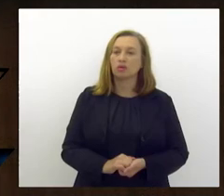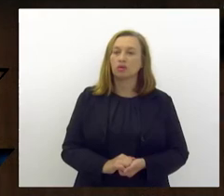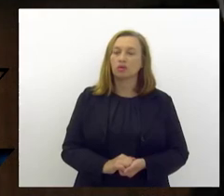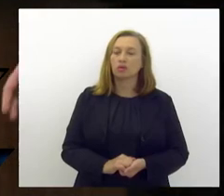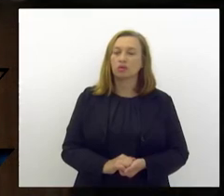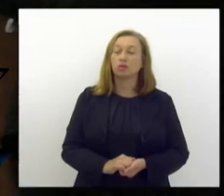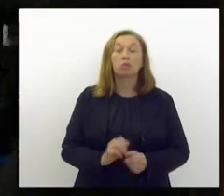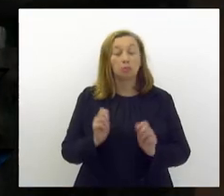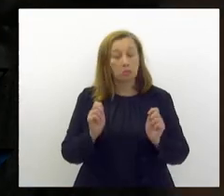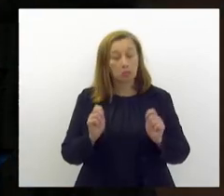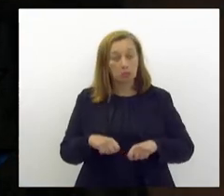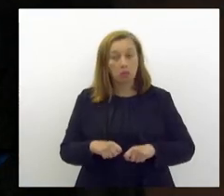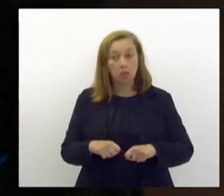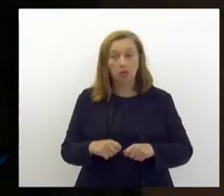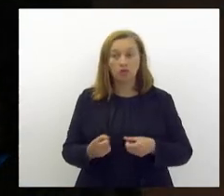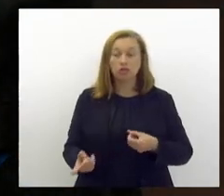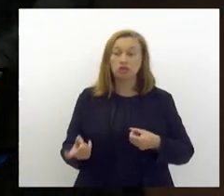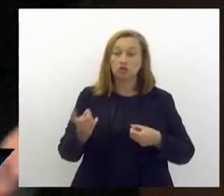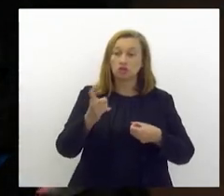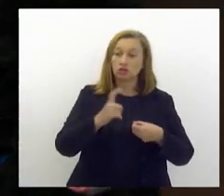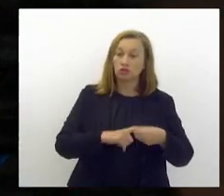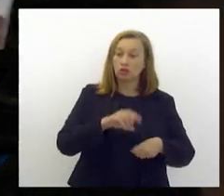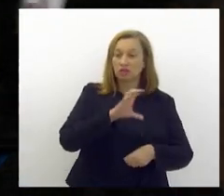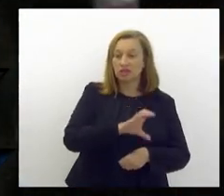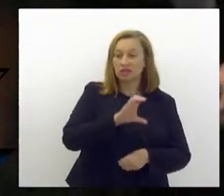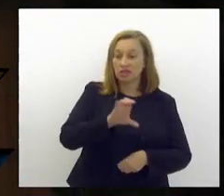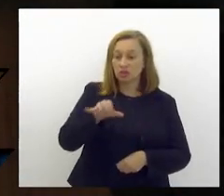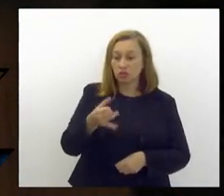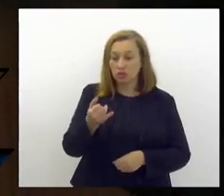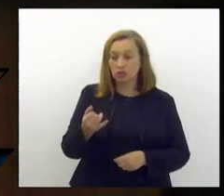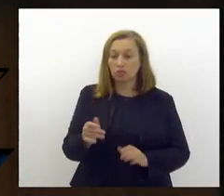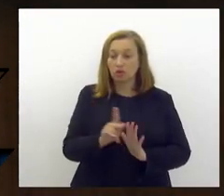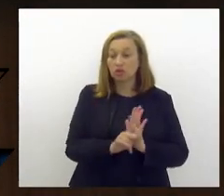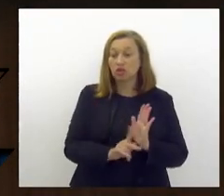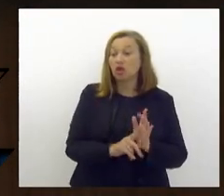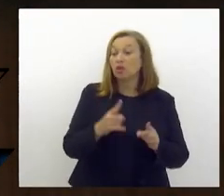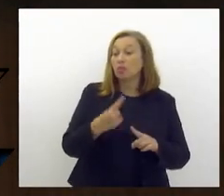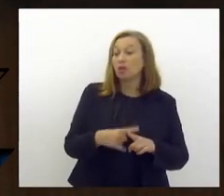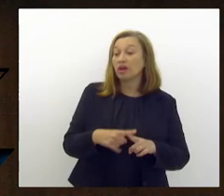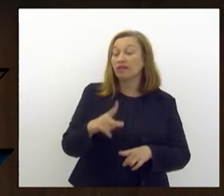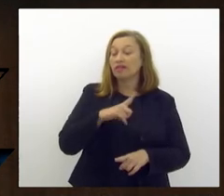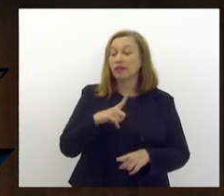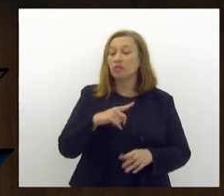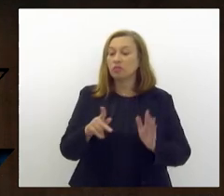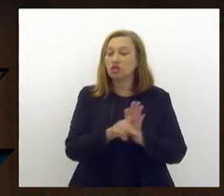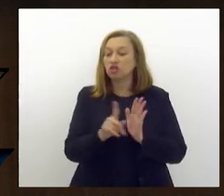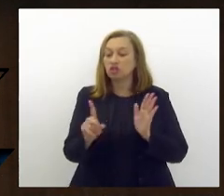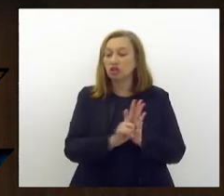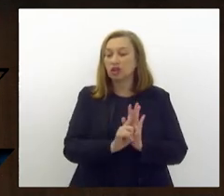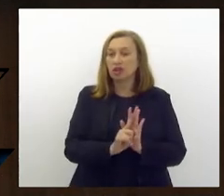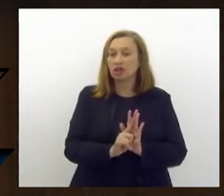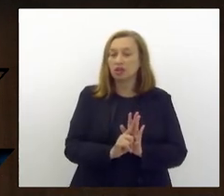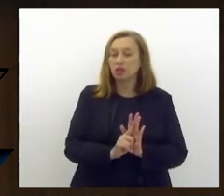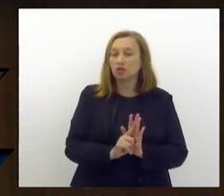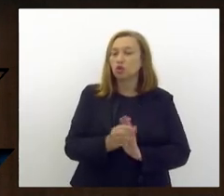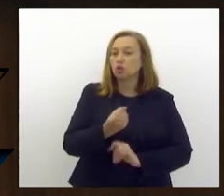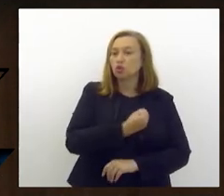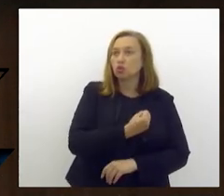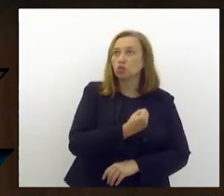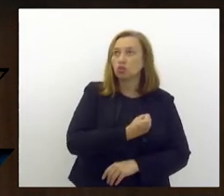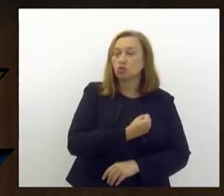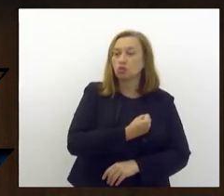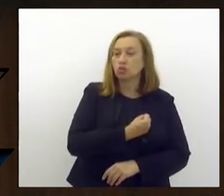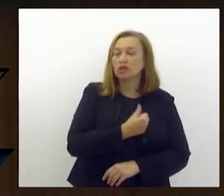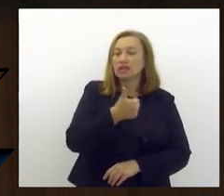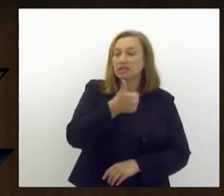se é possível remeter esse projeto à CCJ, porque existe o projeto de lei de número